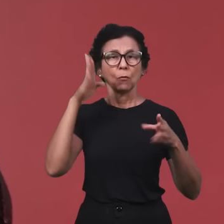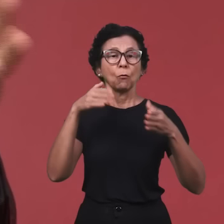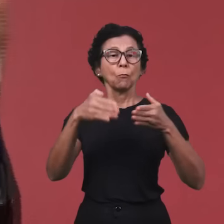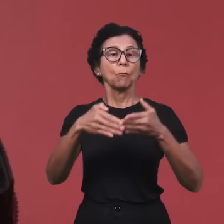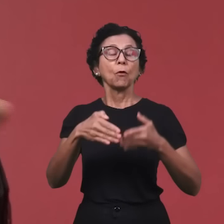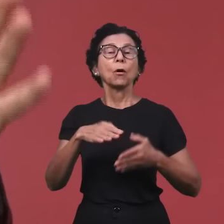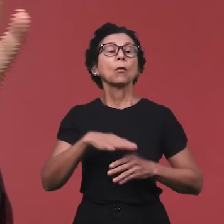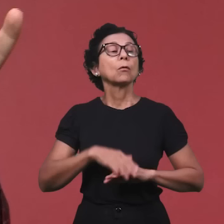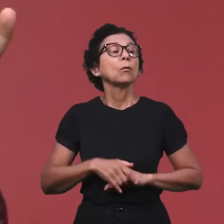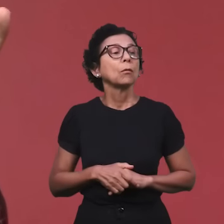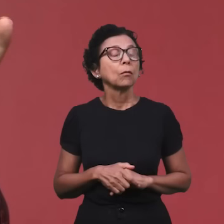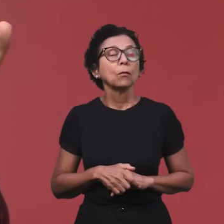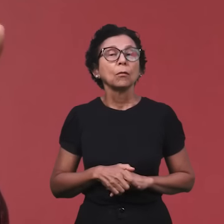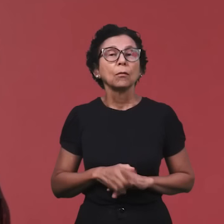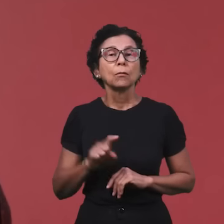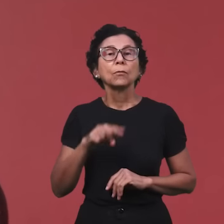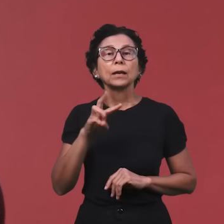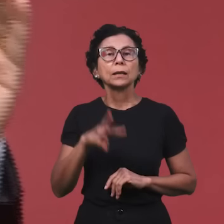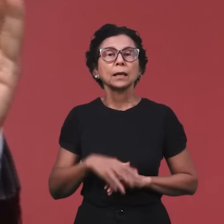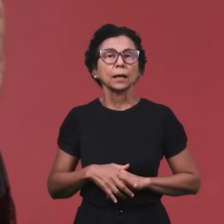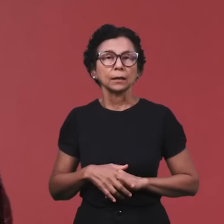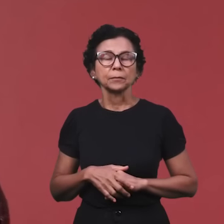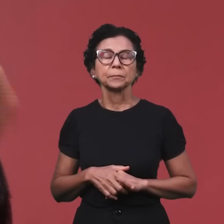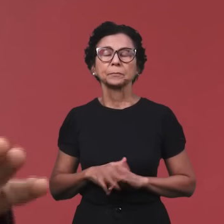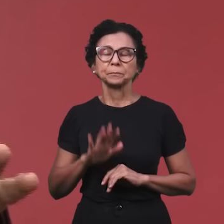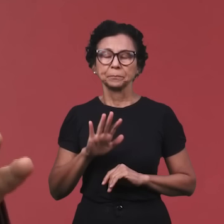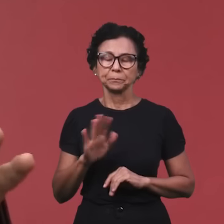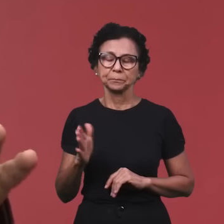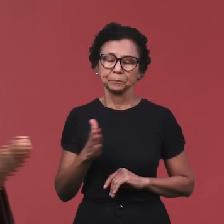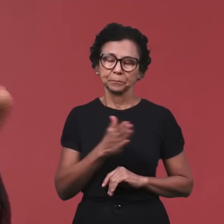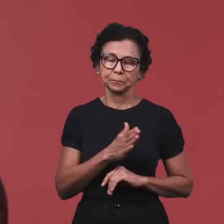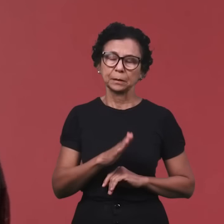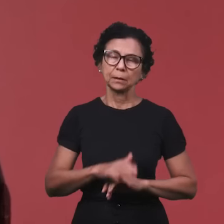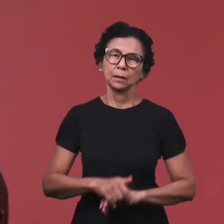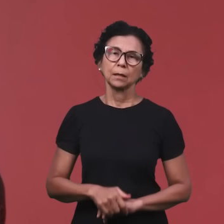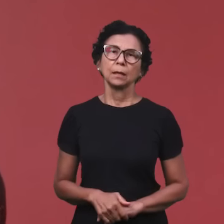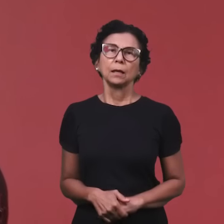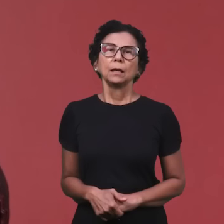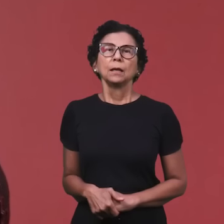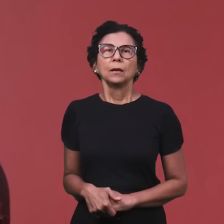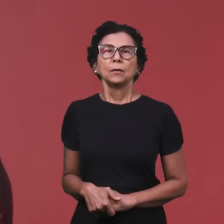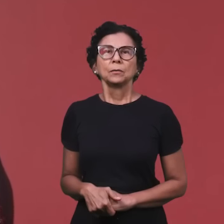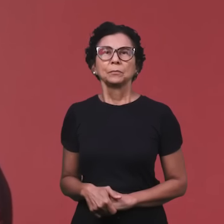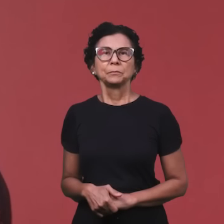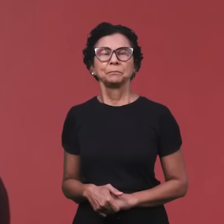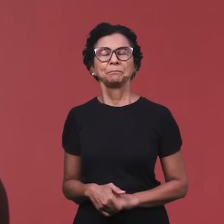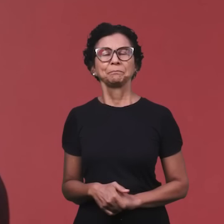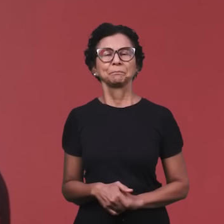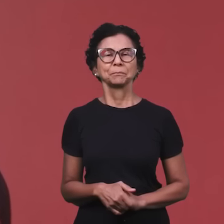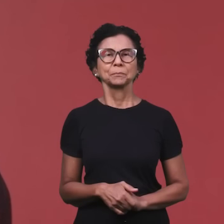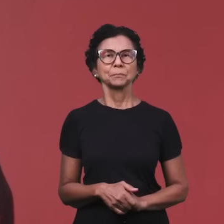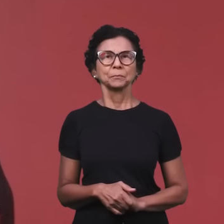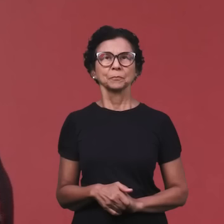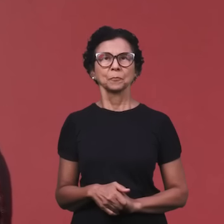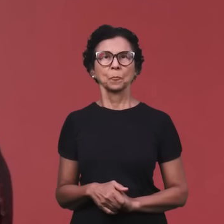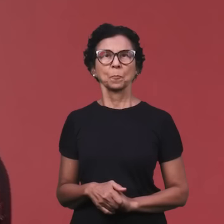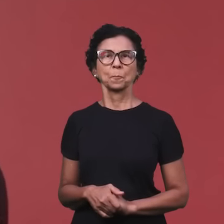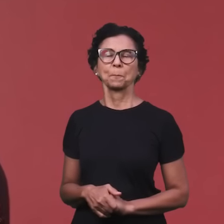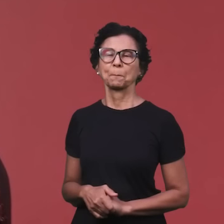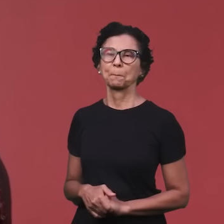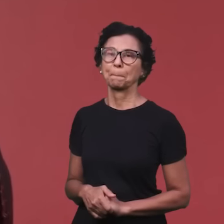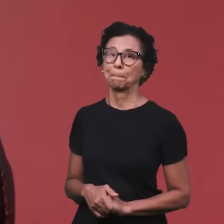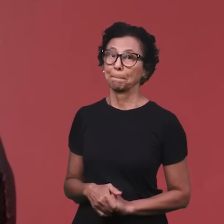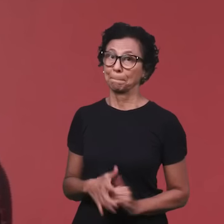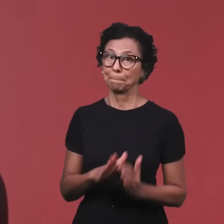Eliseu nem quis destaque para si. Então, o primeiro aspecto, vamos lá. A palavra fala-se de como é que são as coisas, como é que a